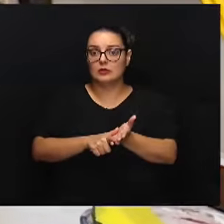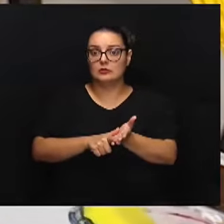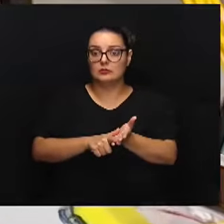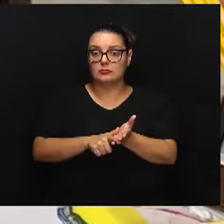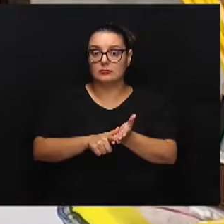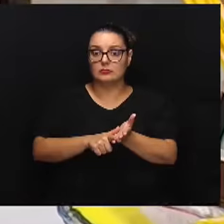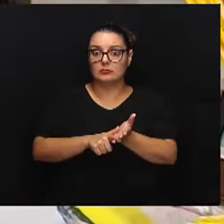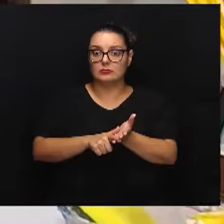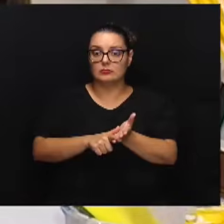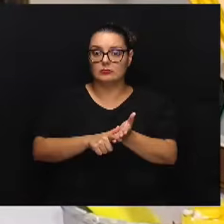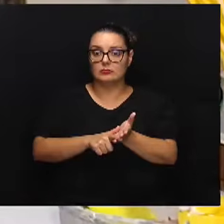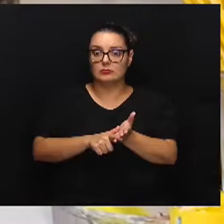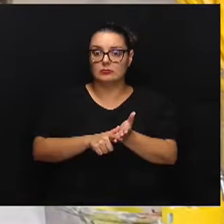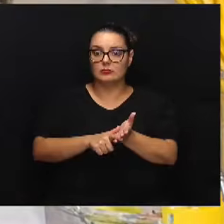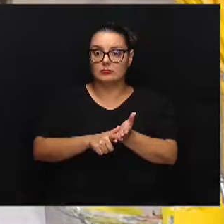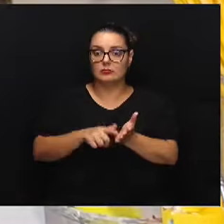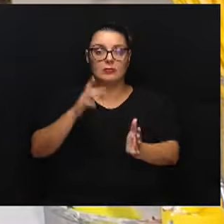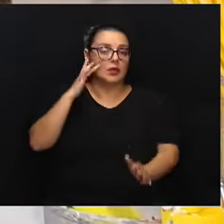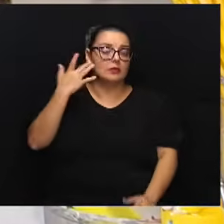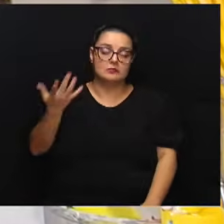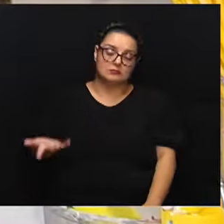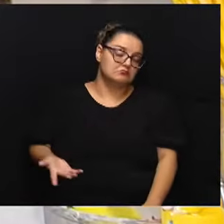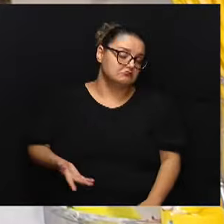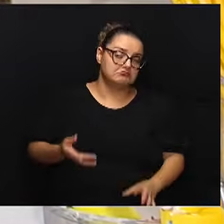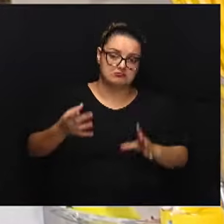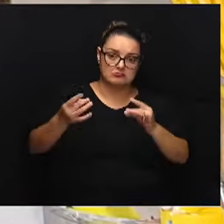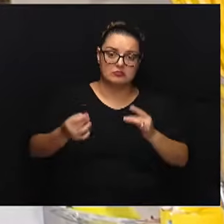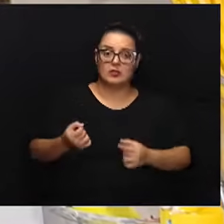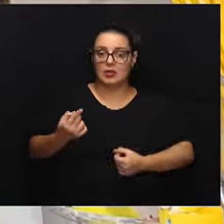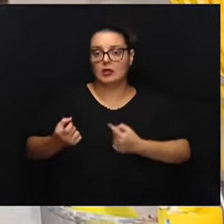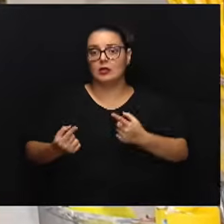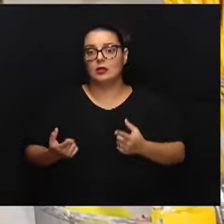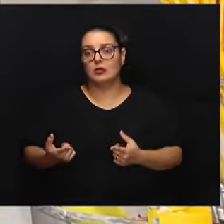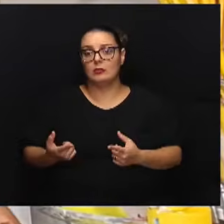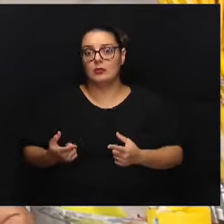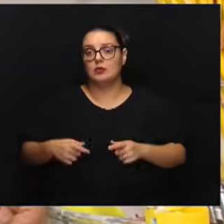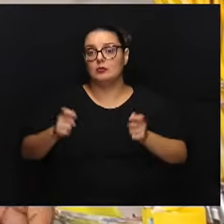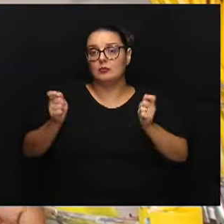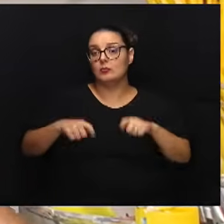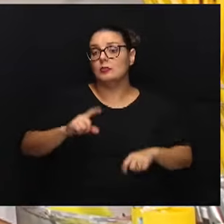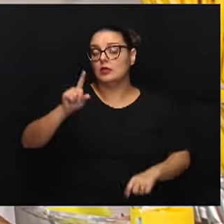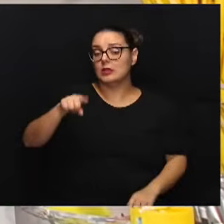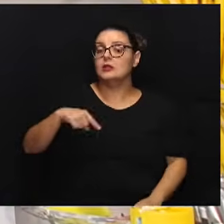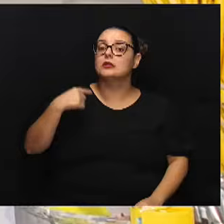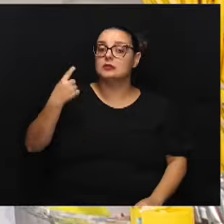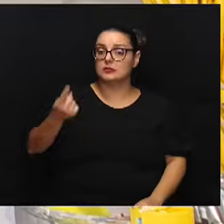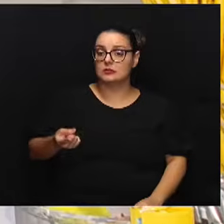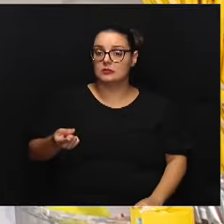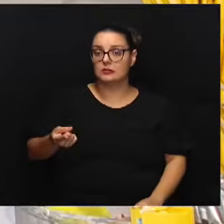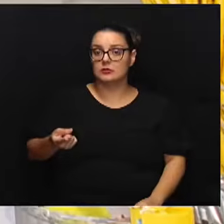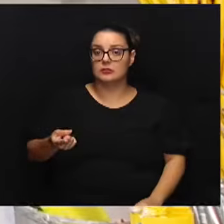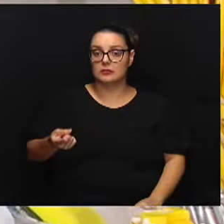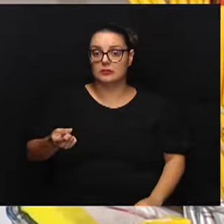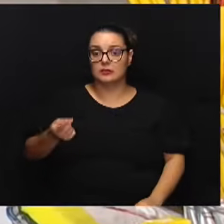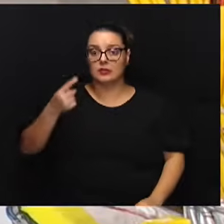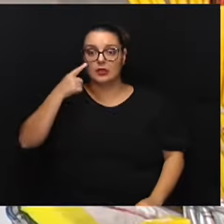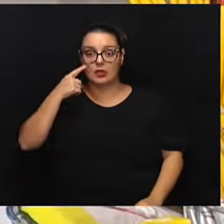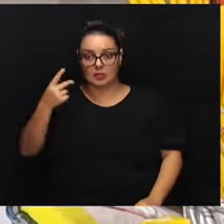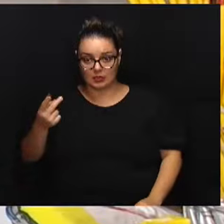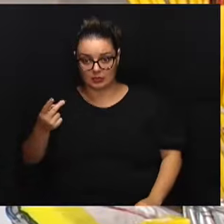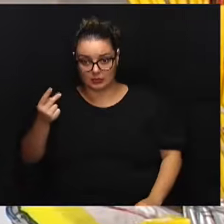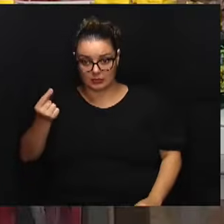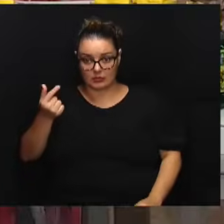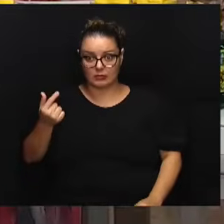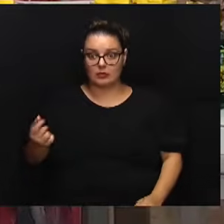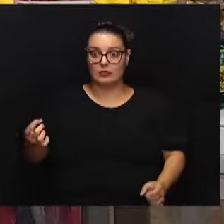sulfite, eu gosto de, não sei, explorar algumas possibilidades que a gente pode fazer para depois, assim que a ideia estiver